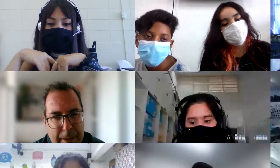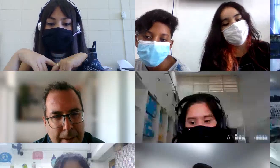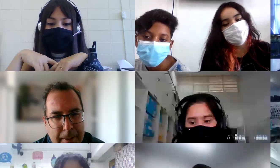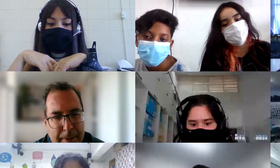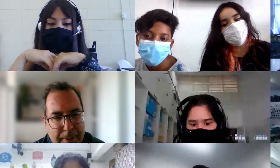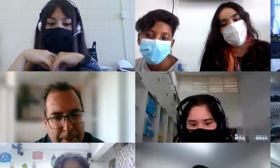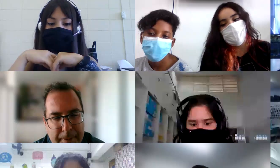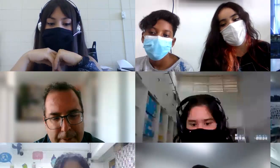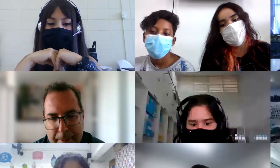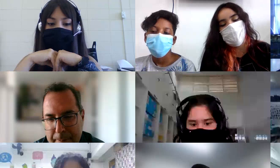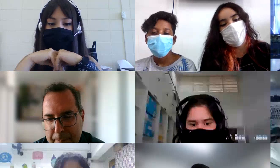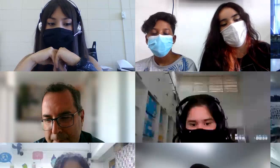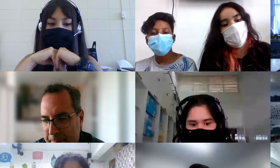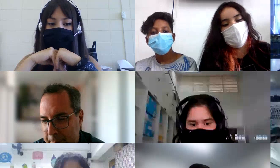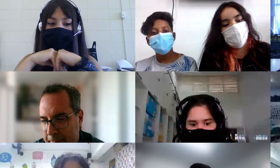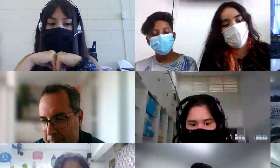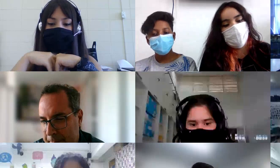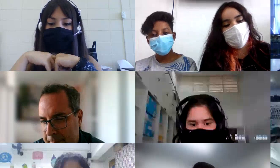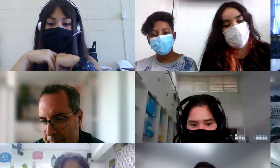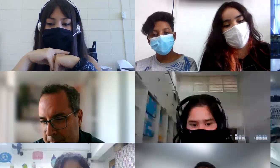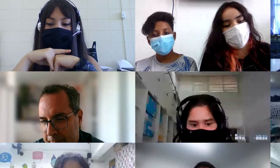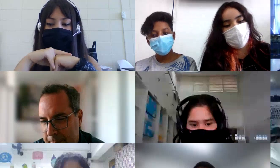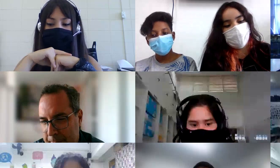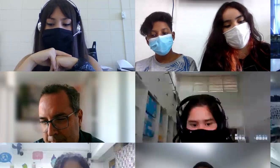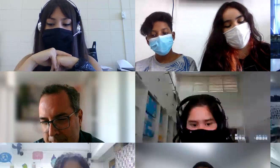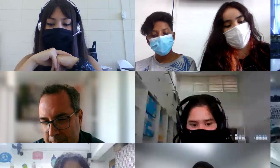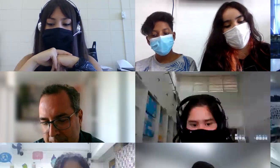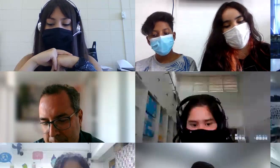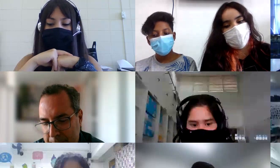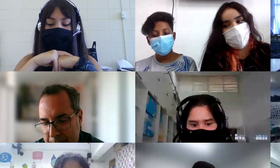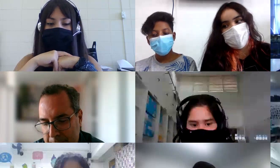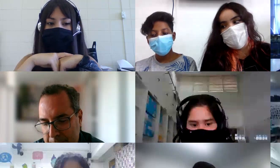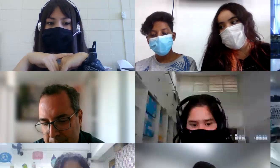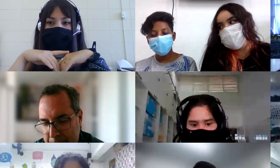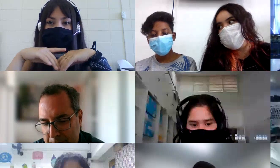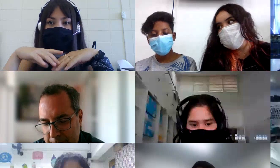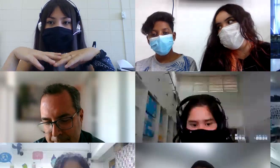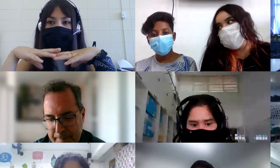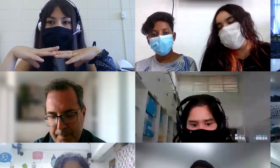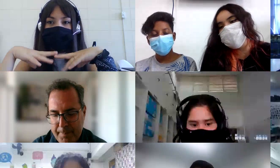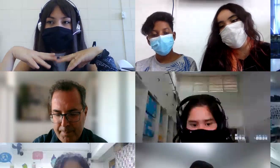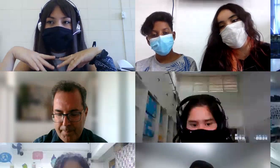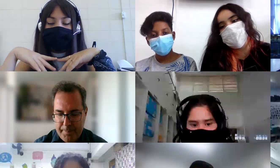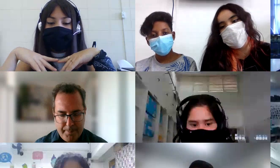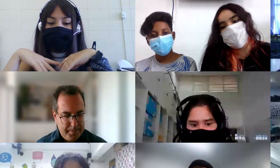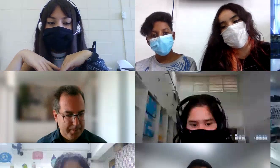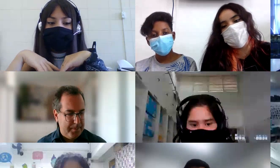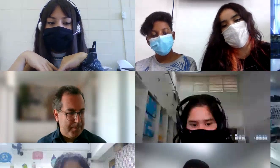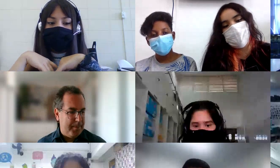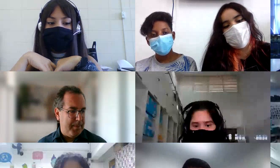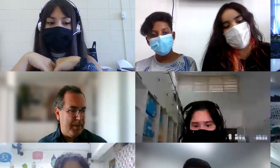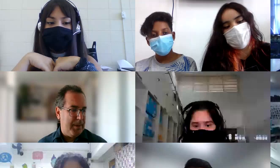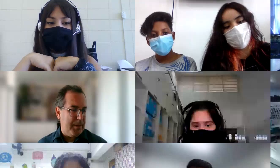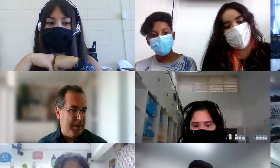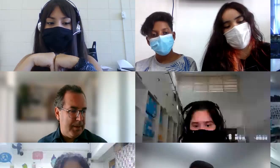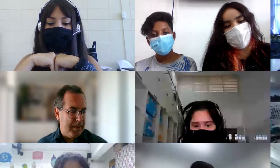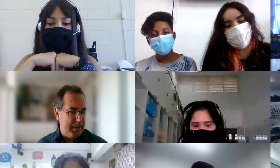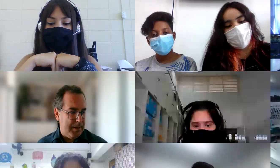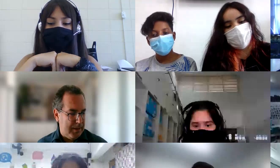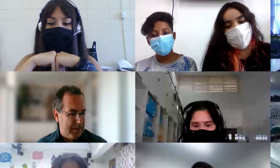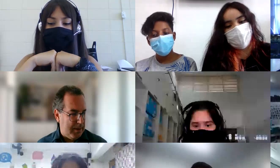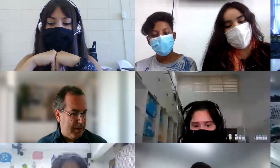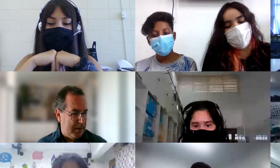E aproveitando, né, quando falamos aqui do projeto, né, sou adolescente agora,